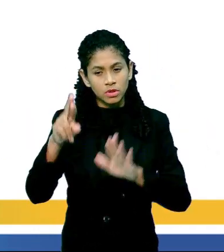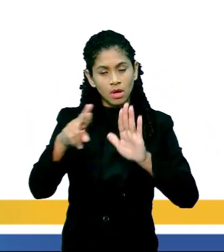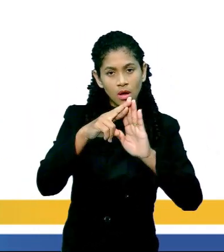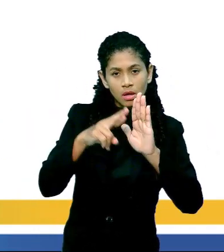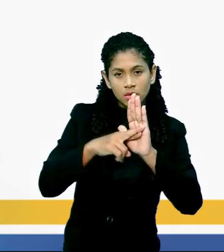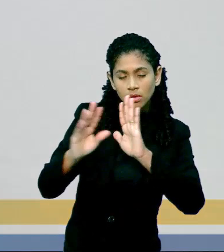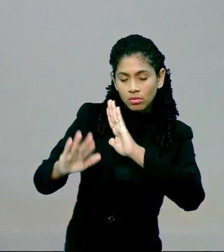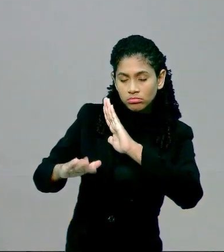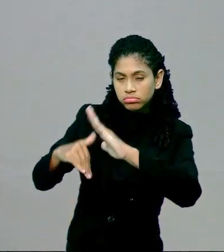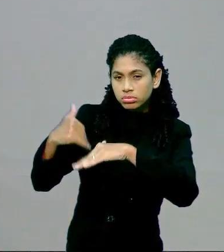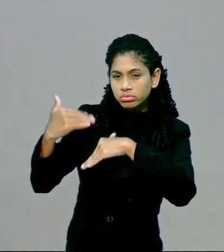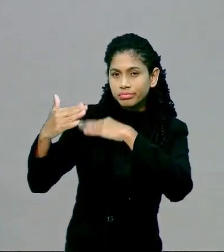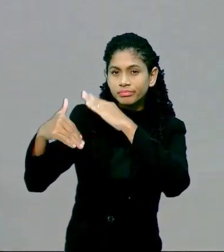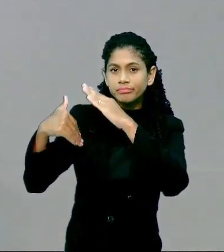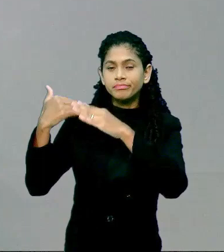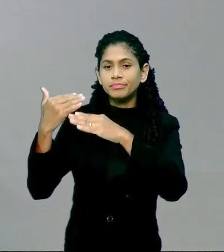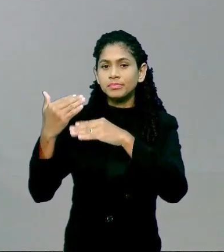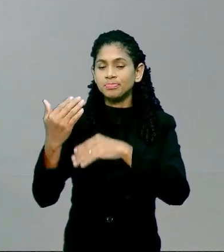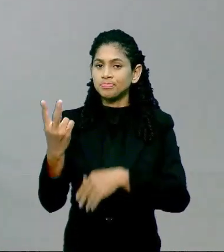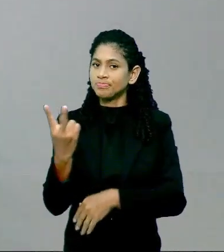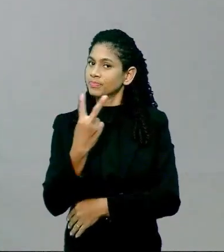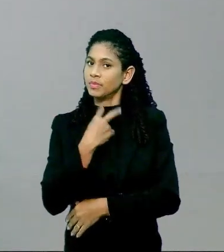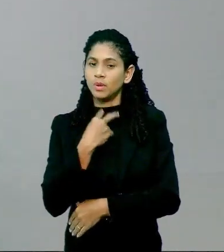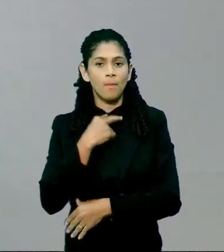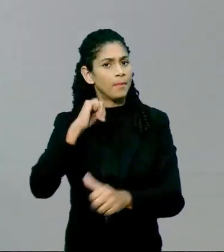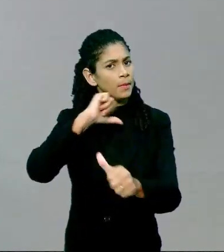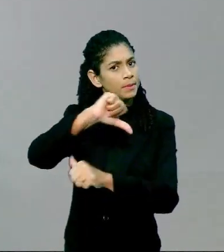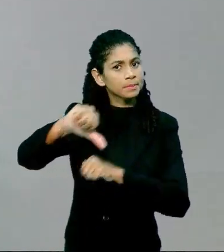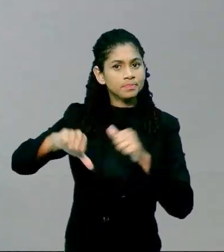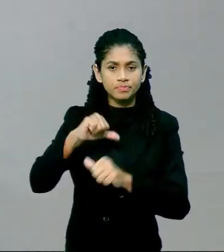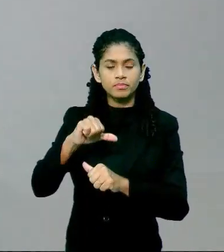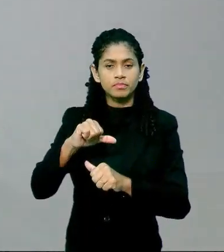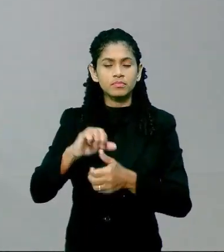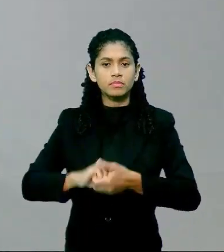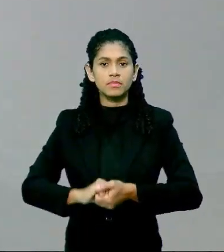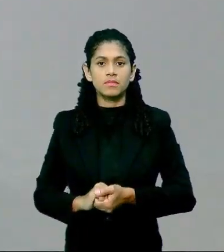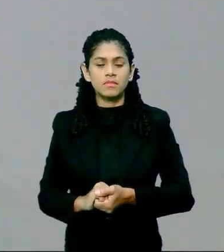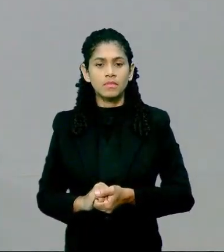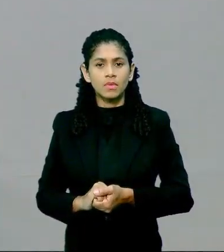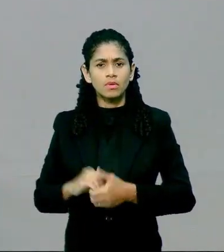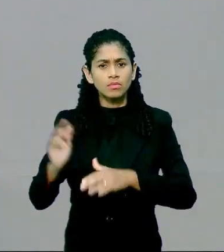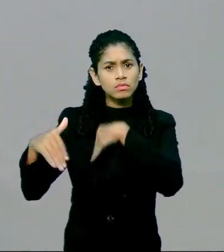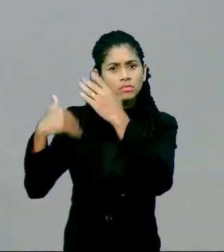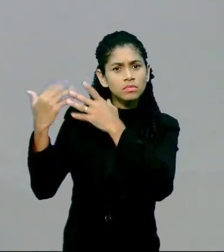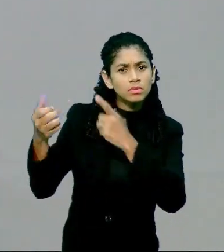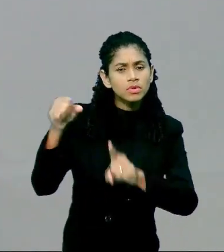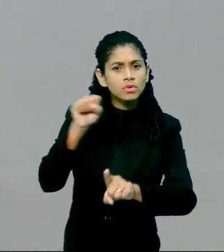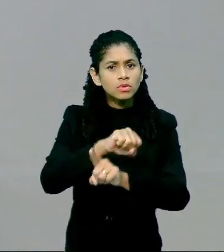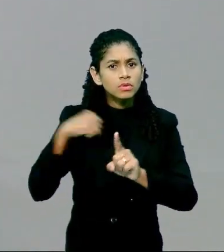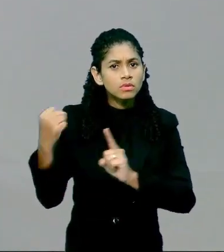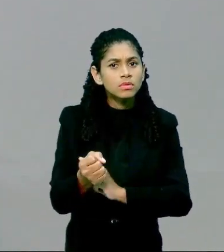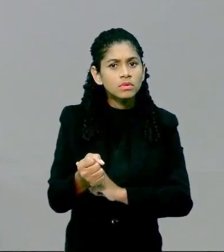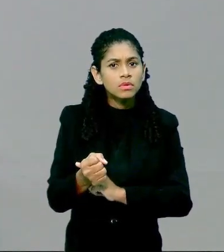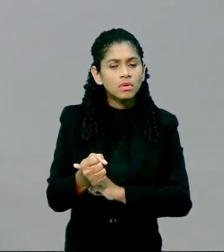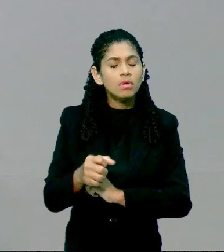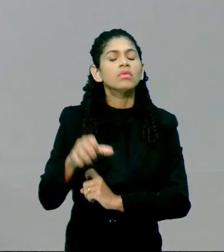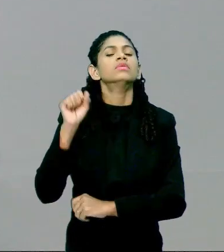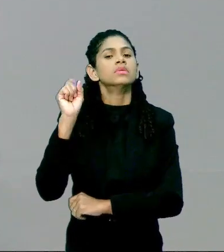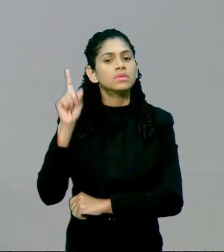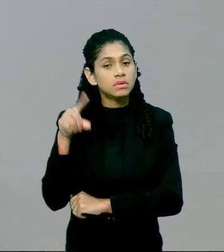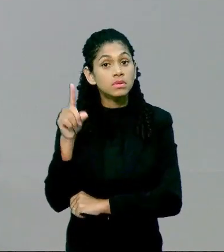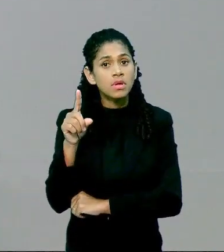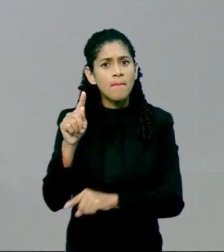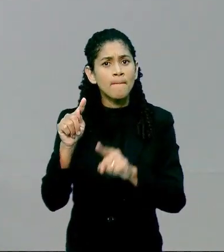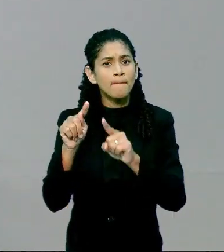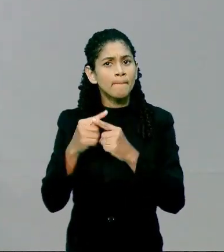não podemos modificá-las. As regras são construídas socialmente? São, mas a gente não pode modificá-la? Aí a gente não está falando